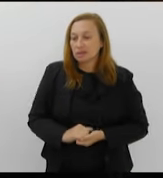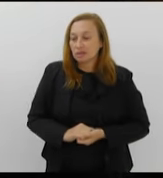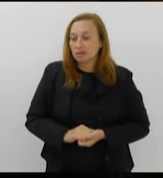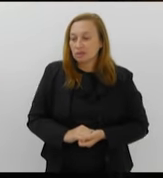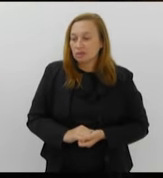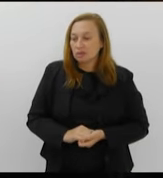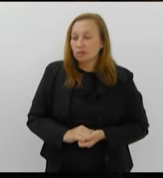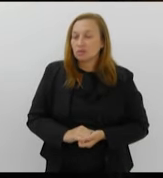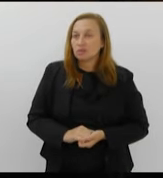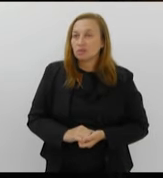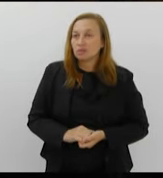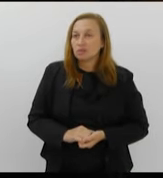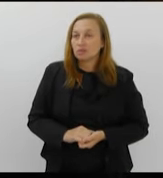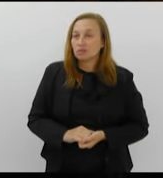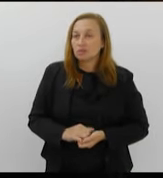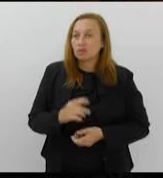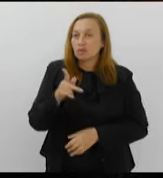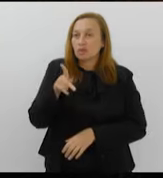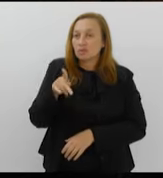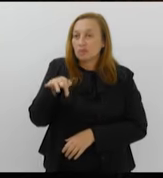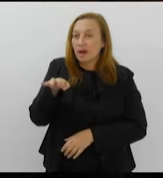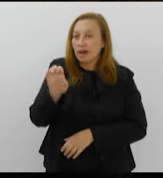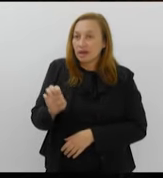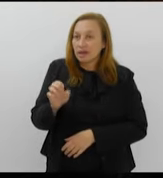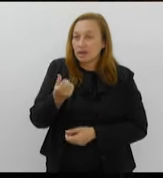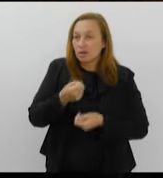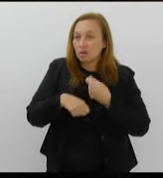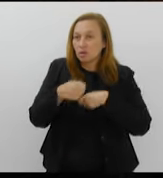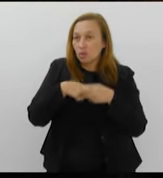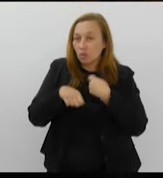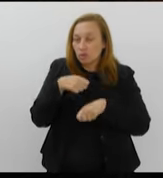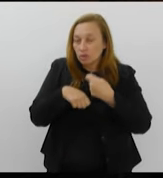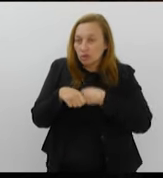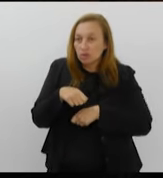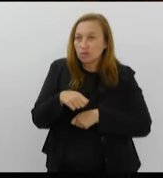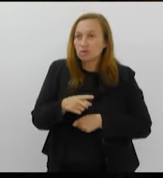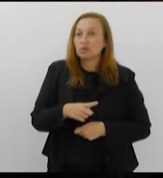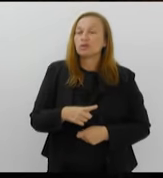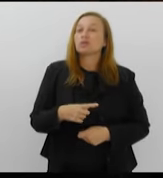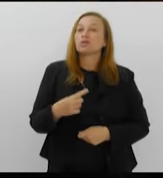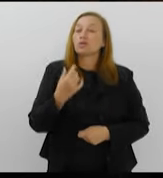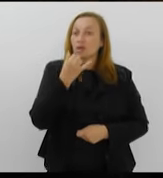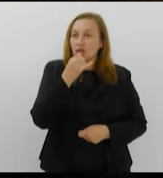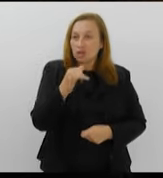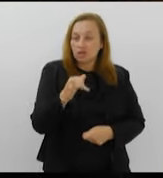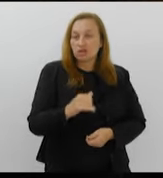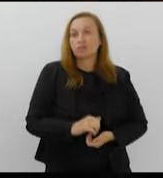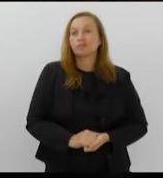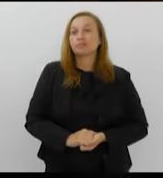nosso parque econômico, é sujar ainda mais o nosso parque energético.